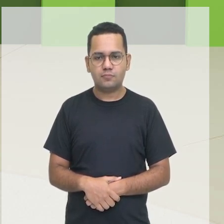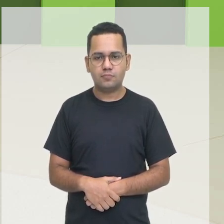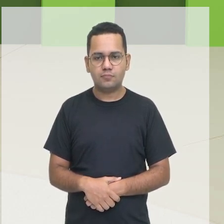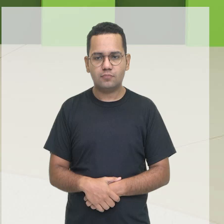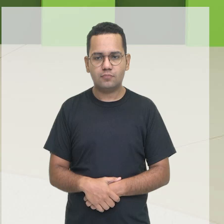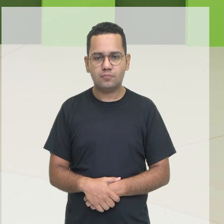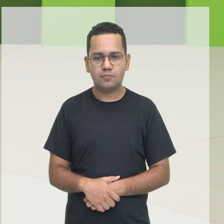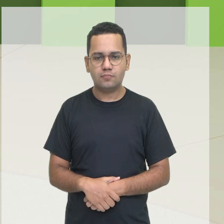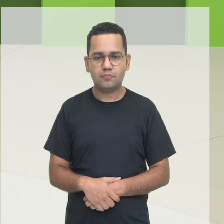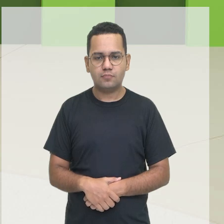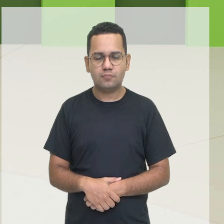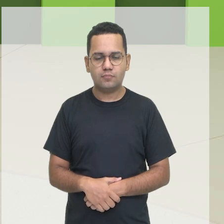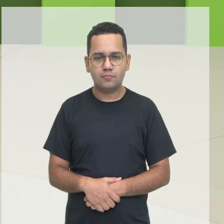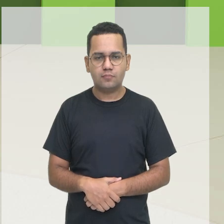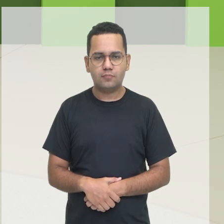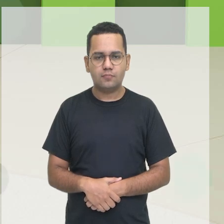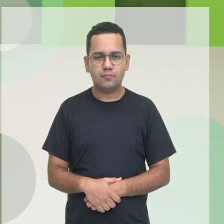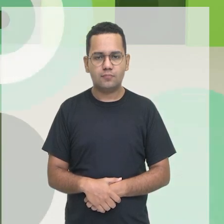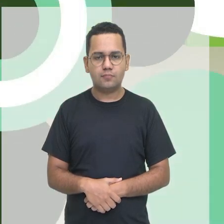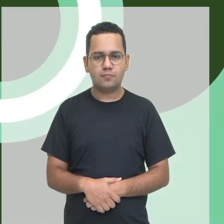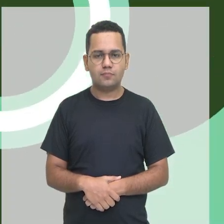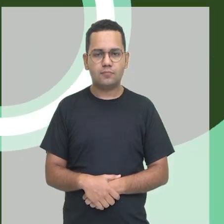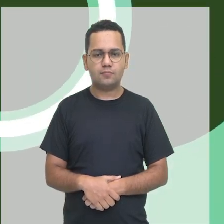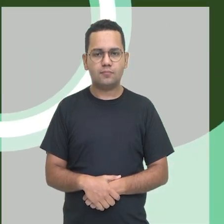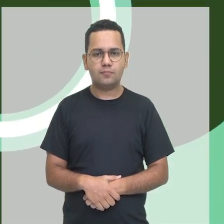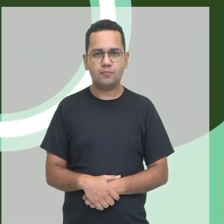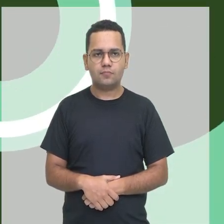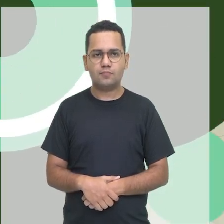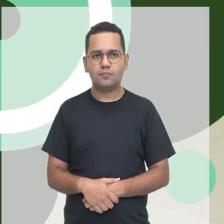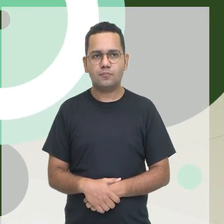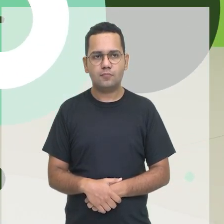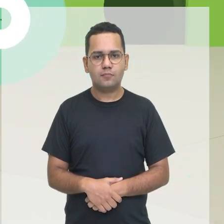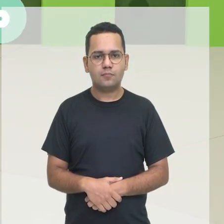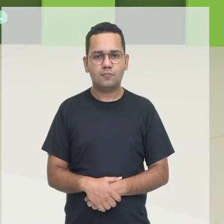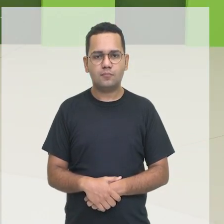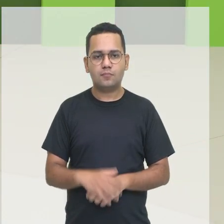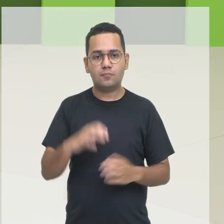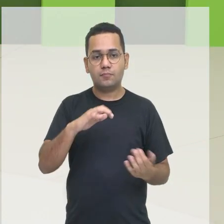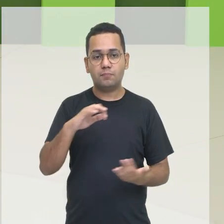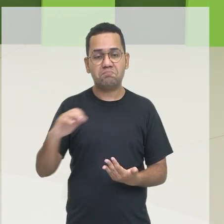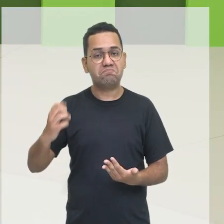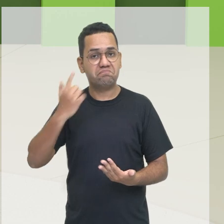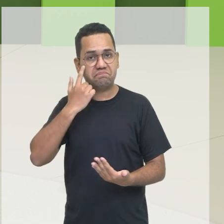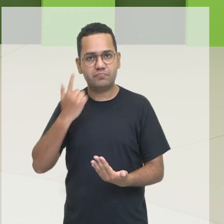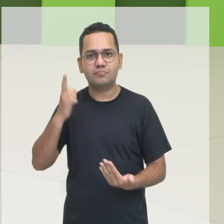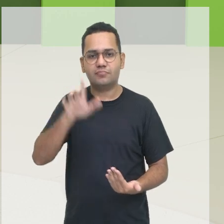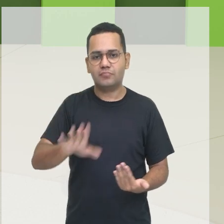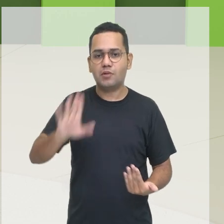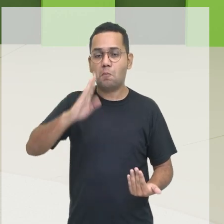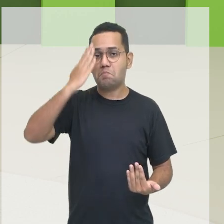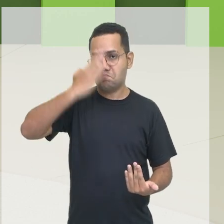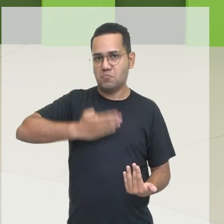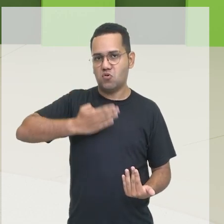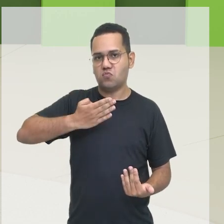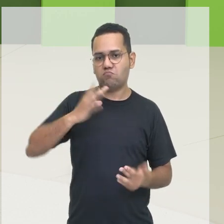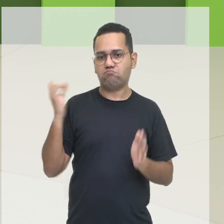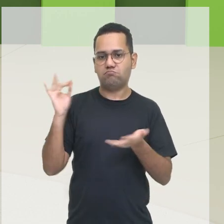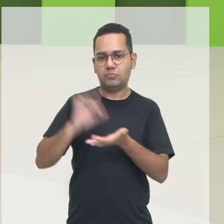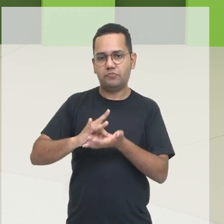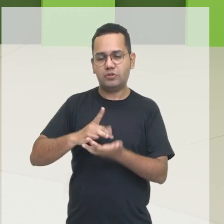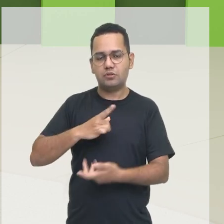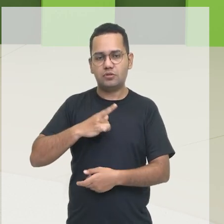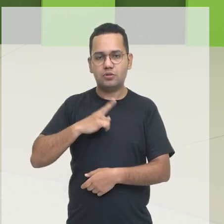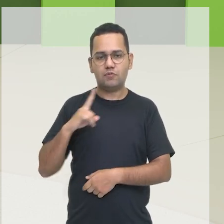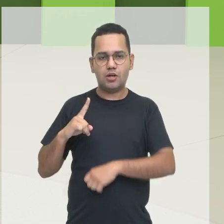sapiens, certo? E aqui eu trouxe para vocês também uma evidência da evolução,